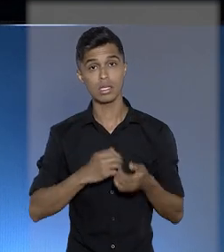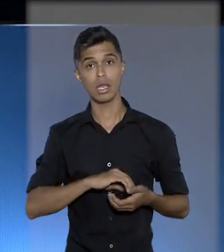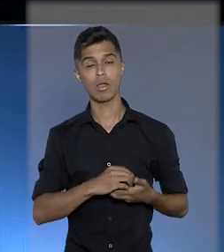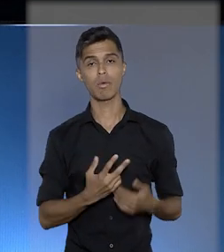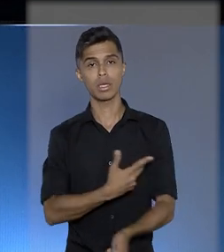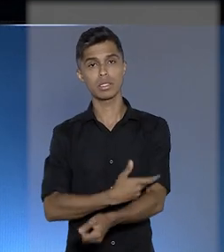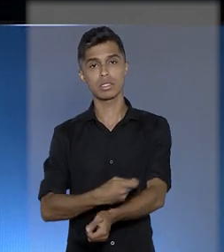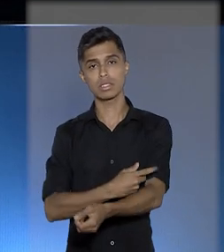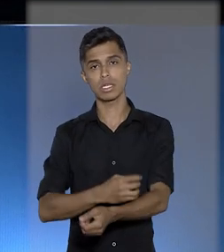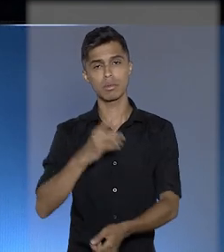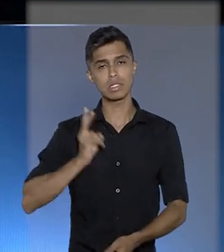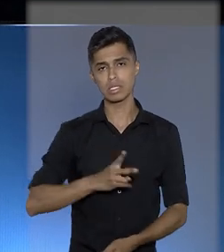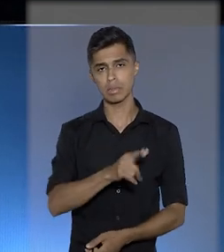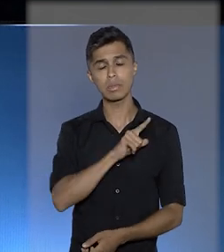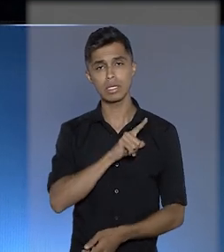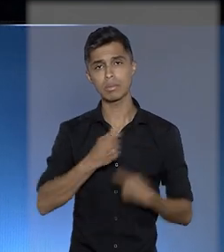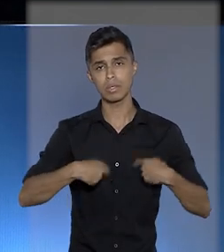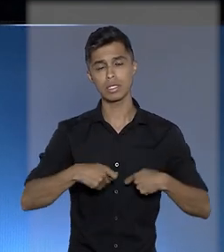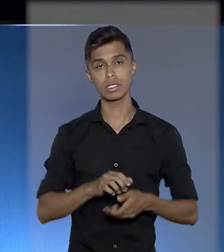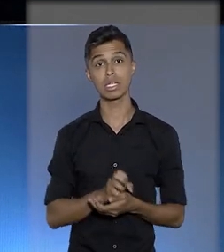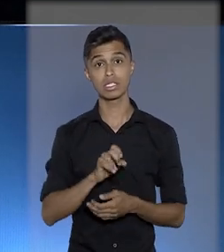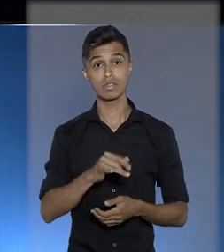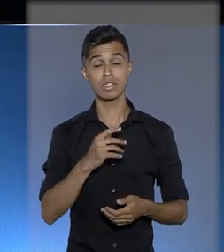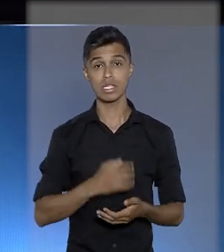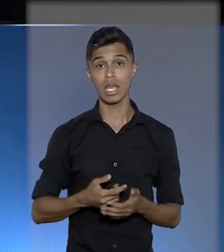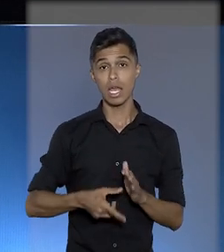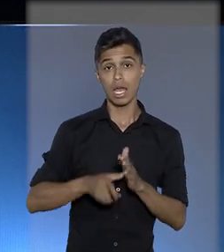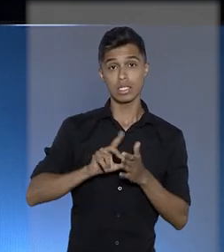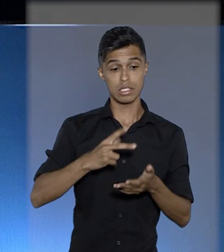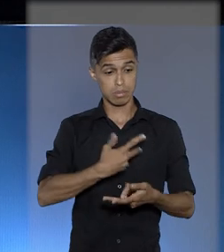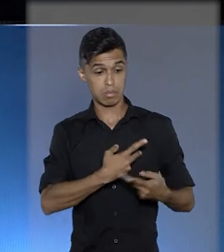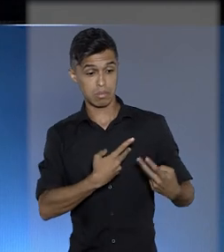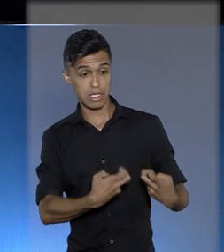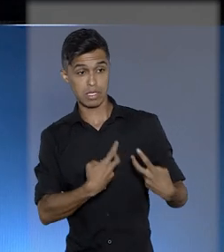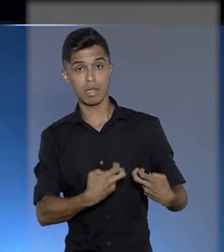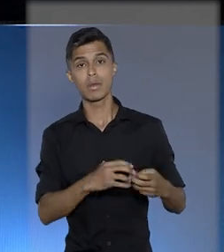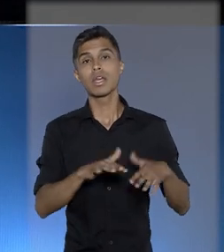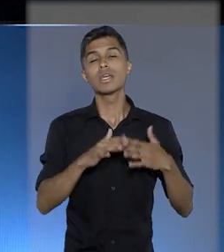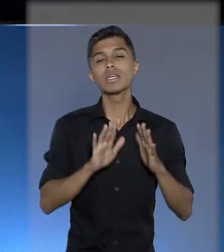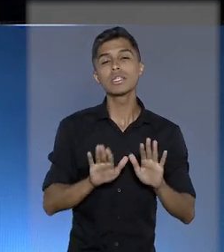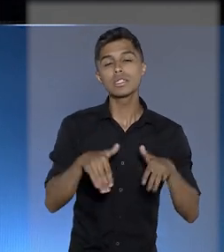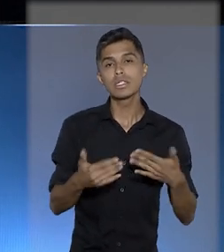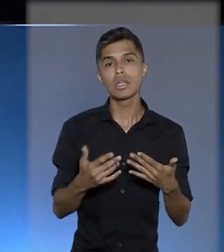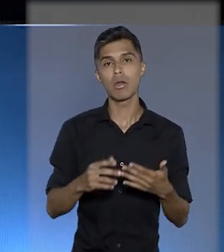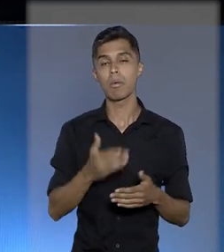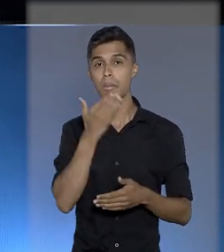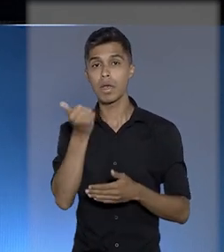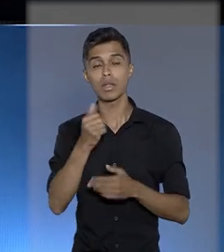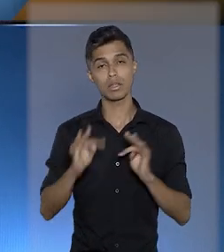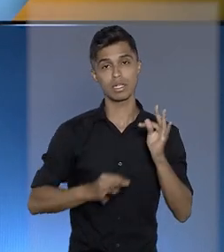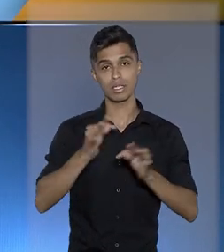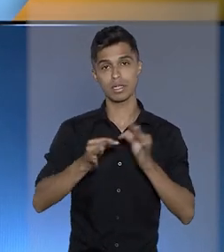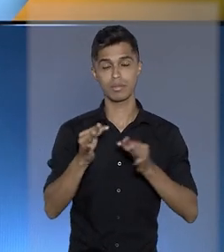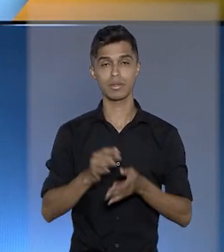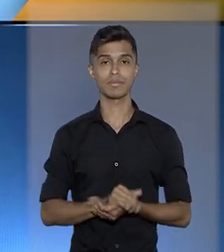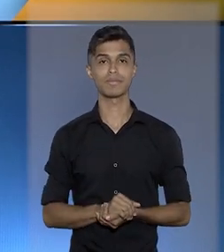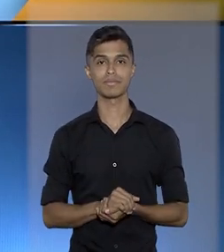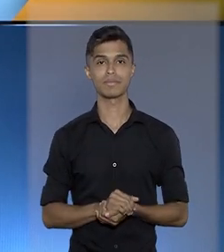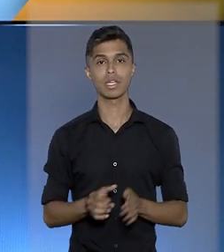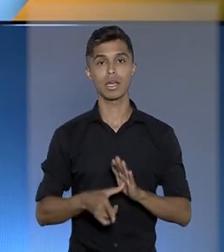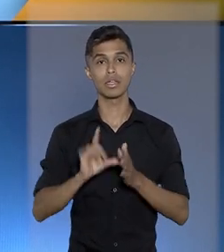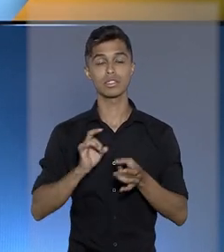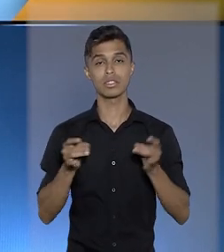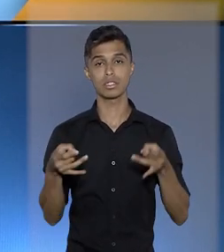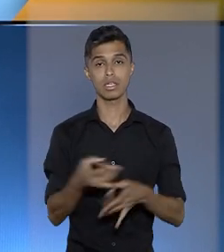exames de rotina quanto mais cedo identificar a doença maiores as chances de sucesso no tratamento e antes